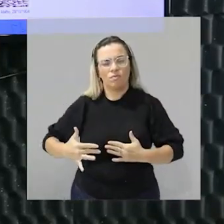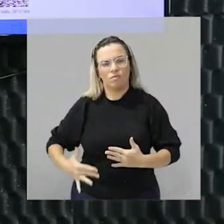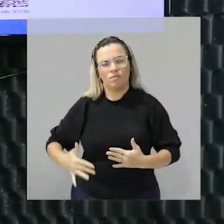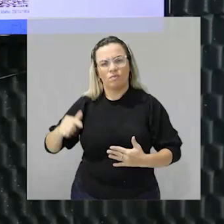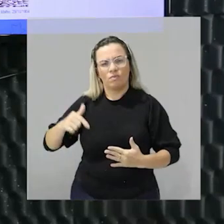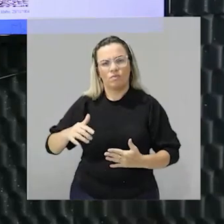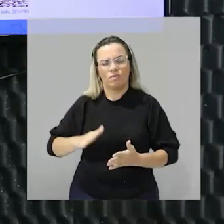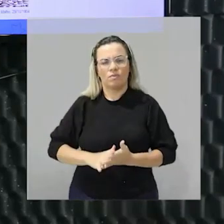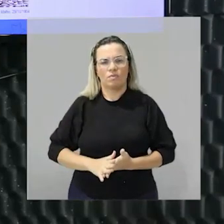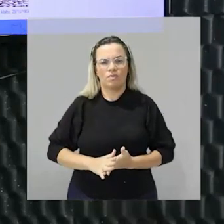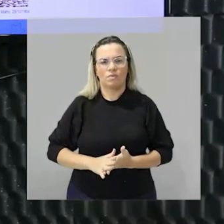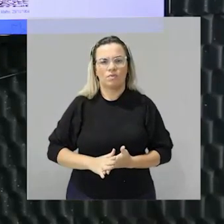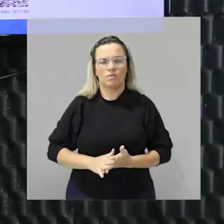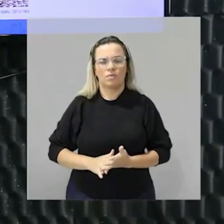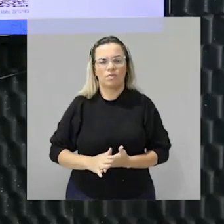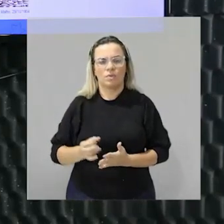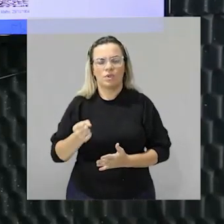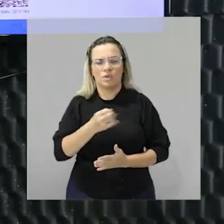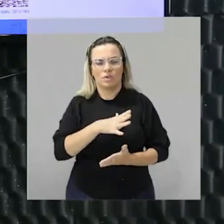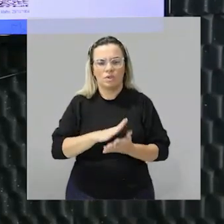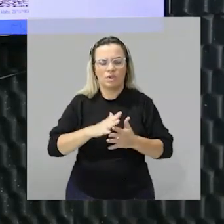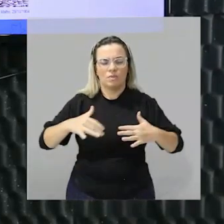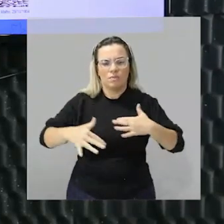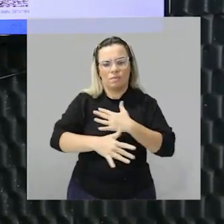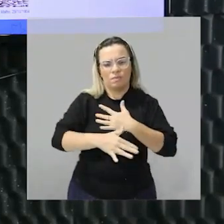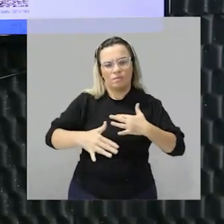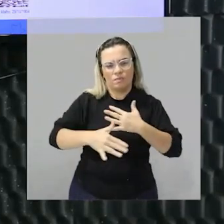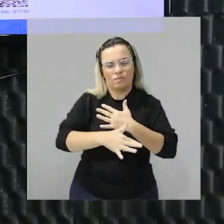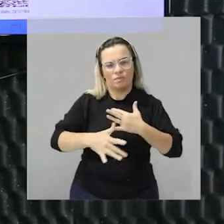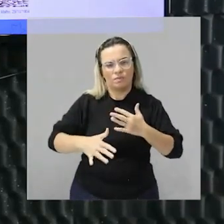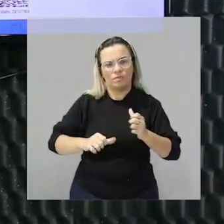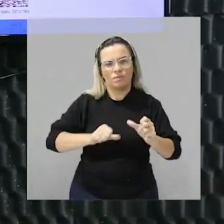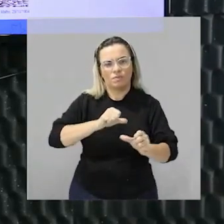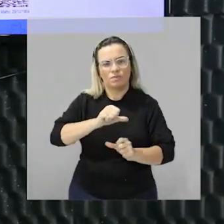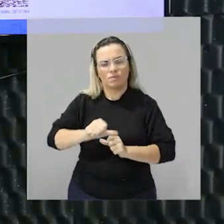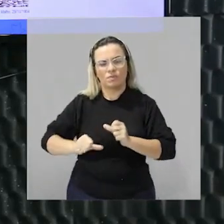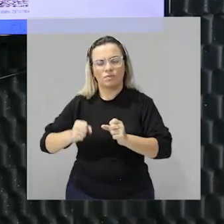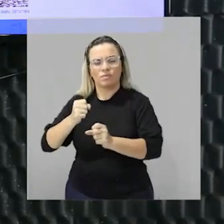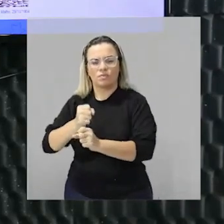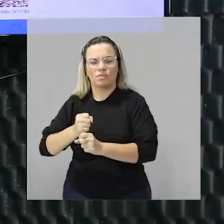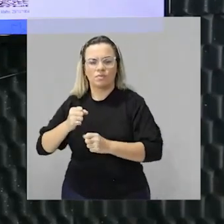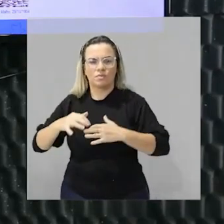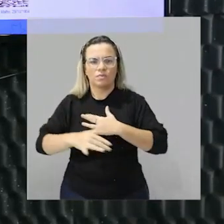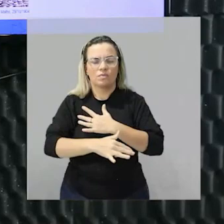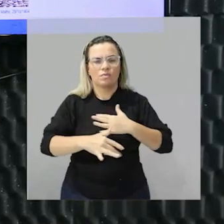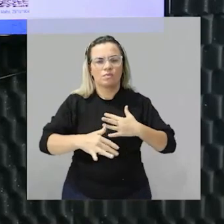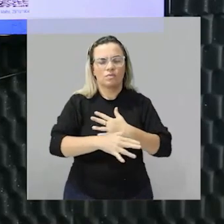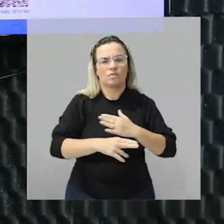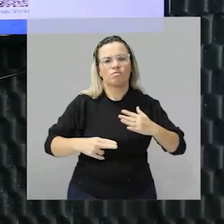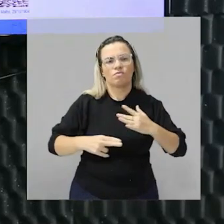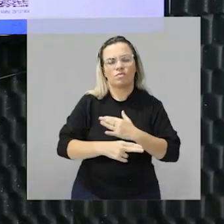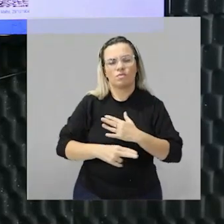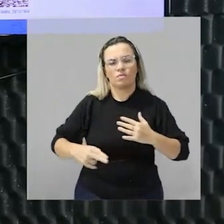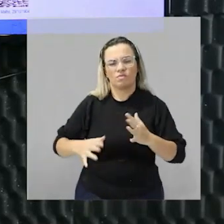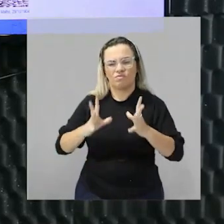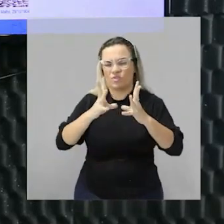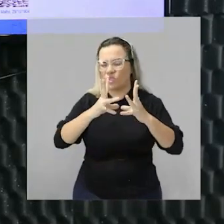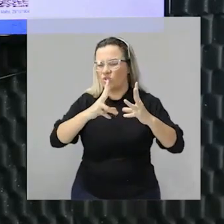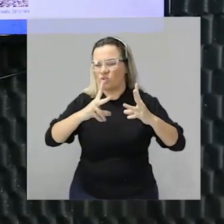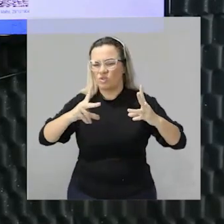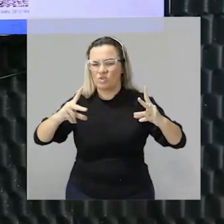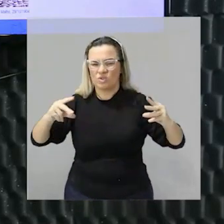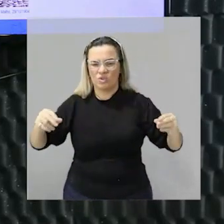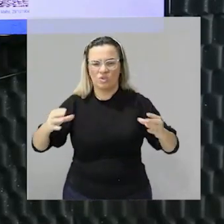de reurbanização, de revitalização urbana, onde estão se destruindo